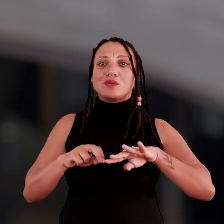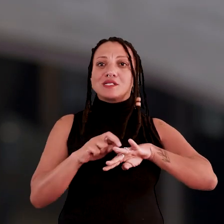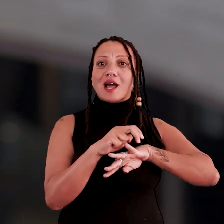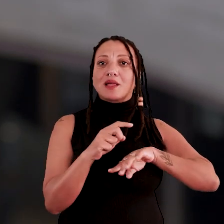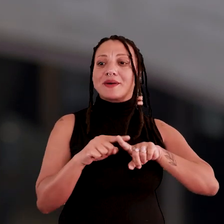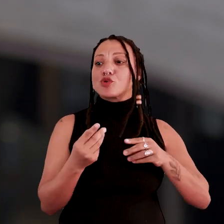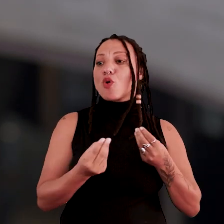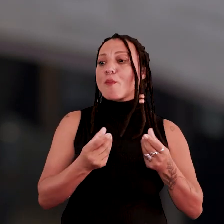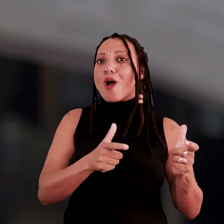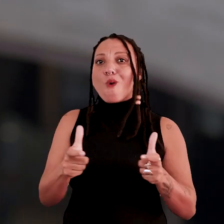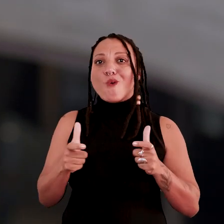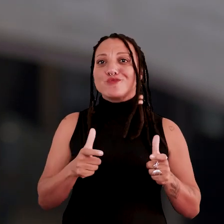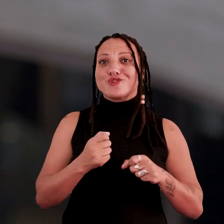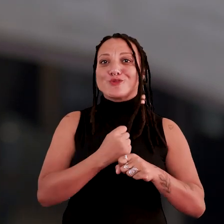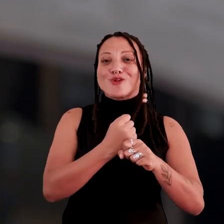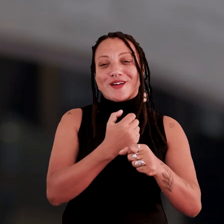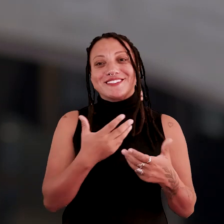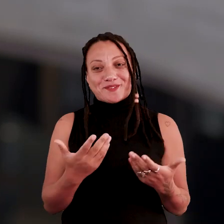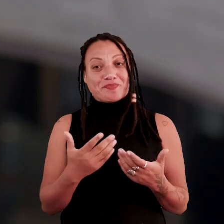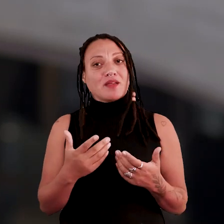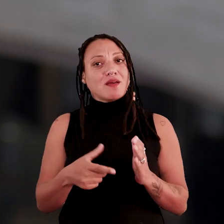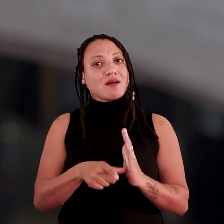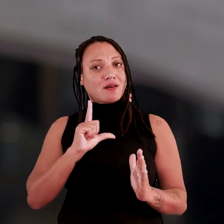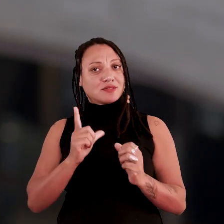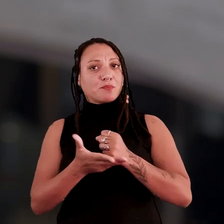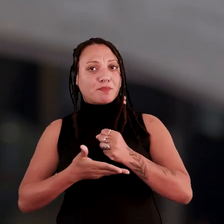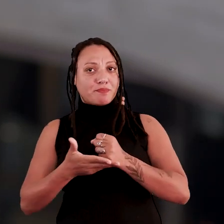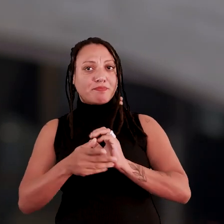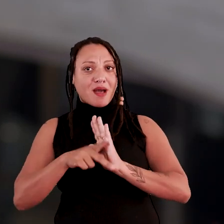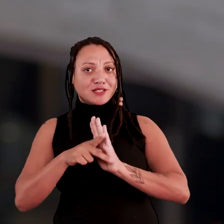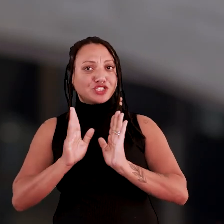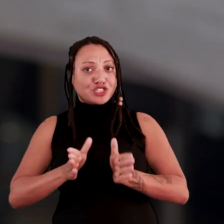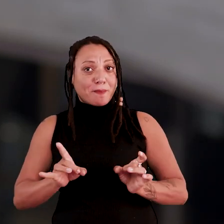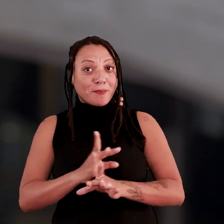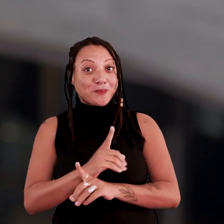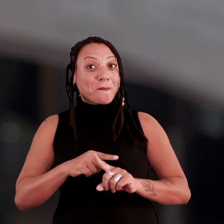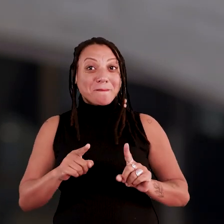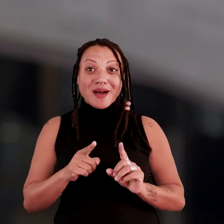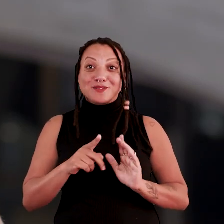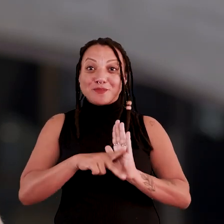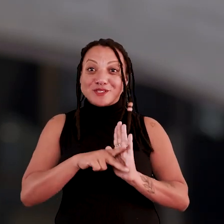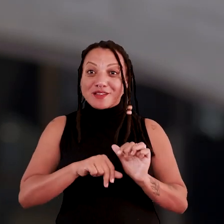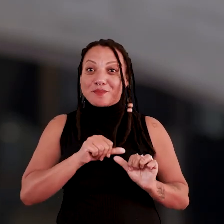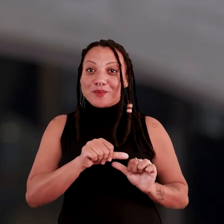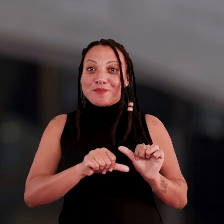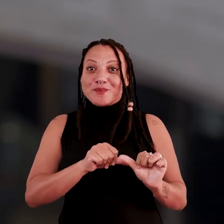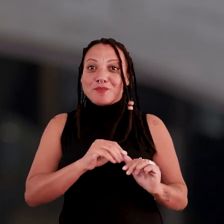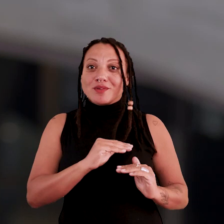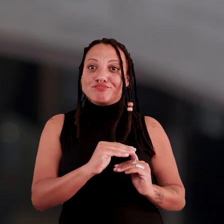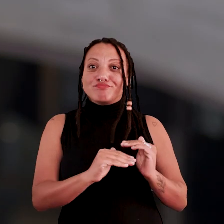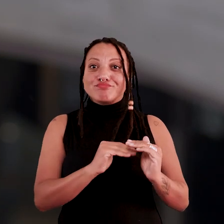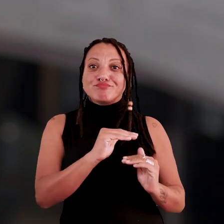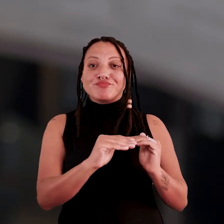ela vem sendo um processual de obra que vai alterando ao longo de